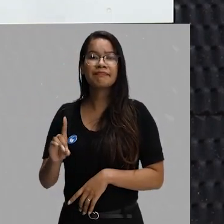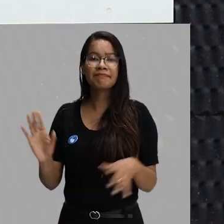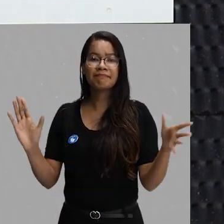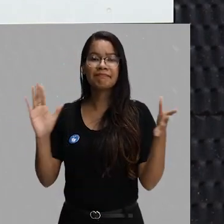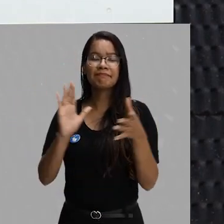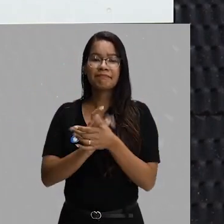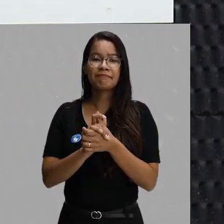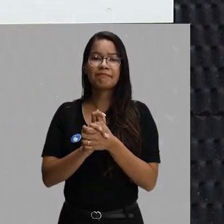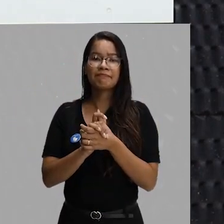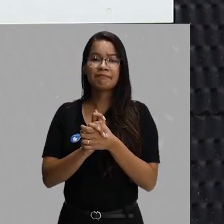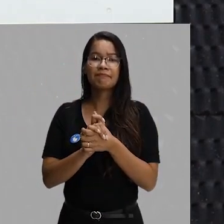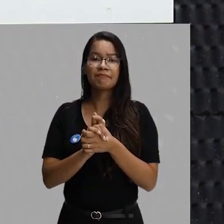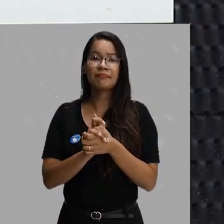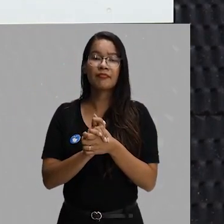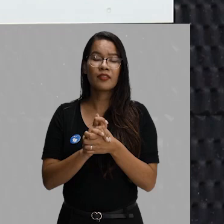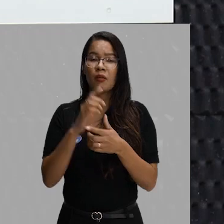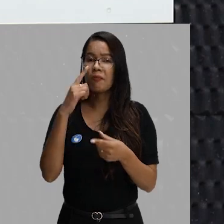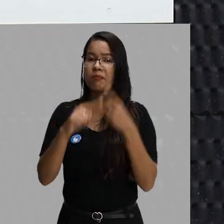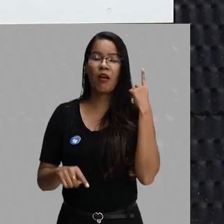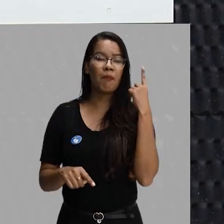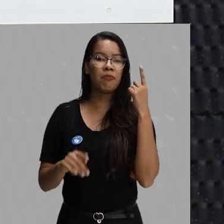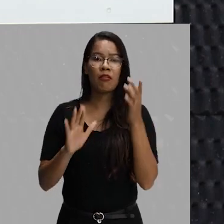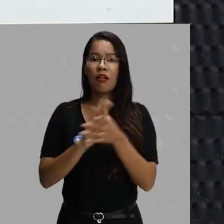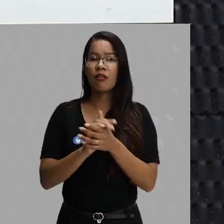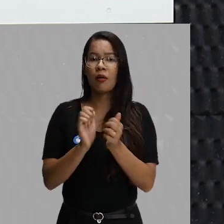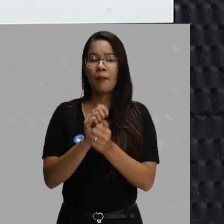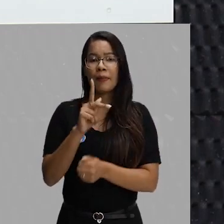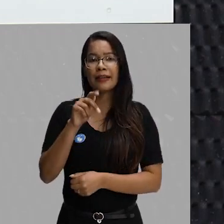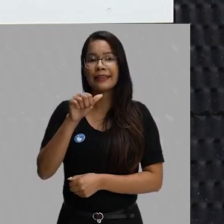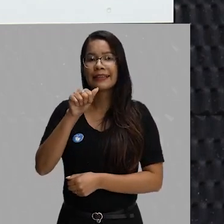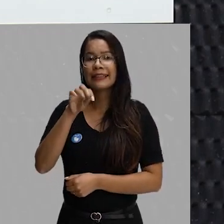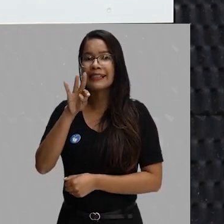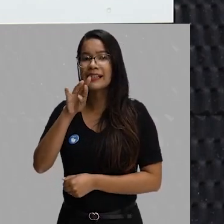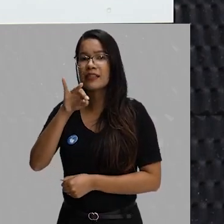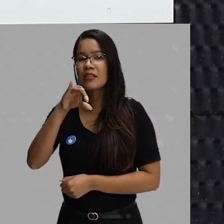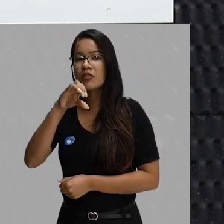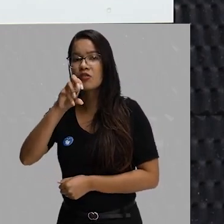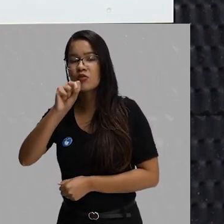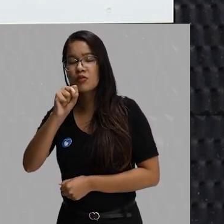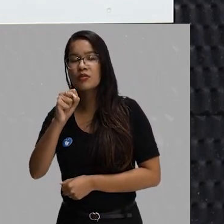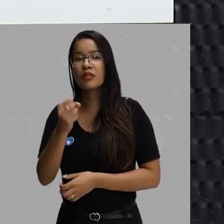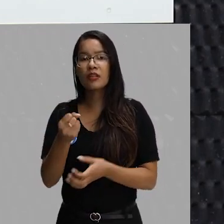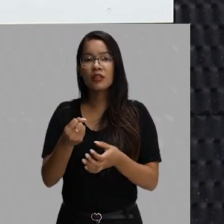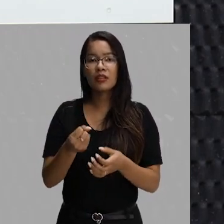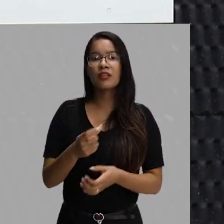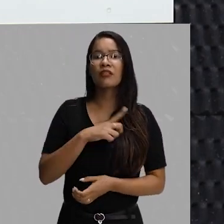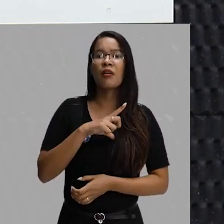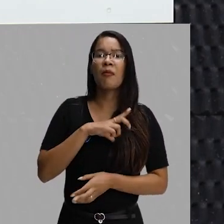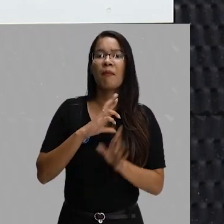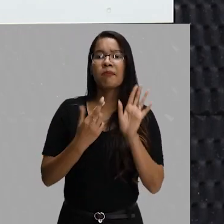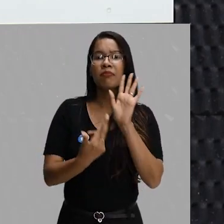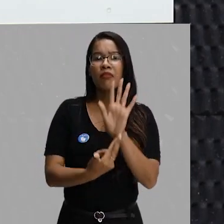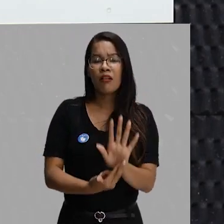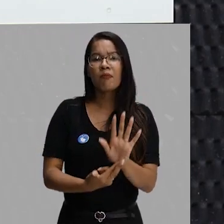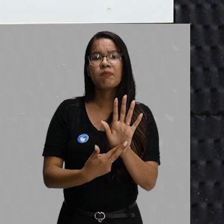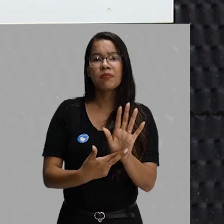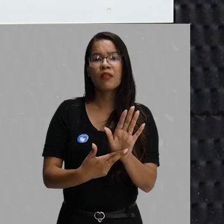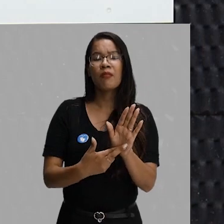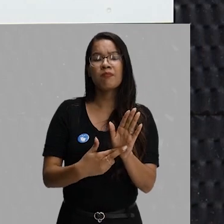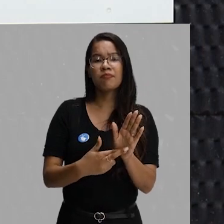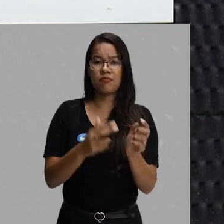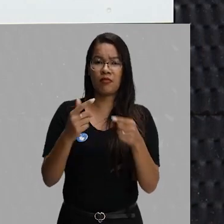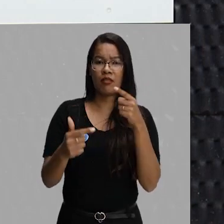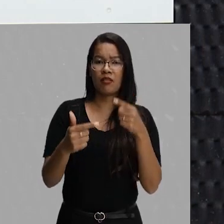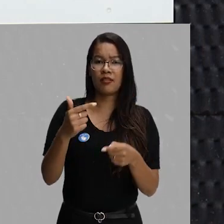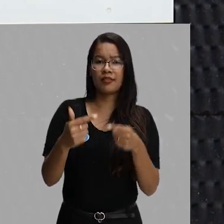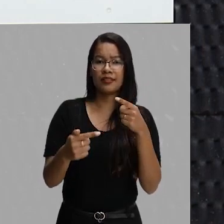com patrícios, que eles eram proibidos, direitos a ter uma representação política, que eles não tinham, como vai ser criado mais